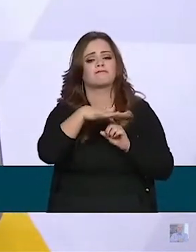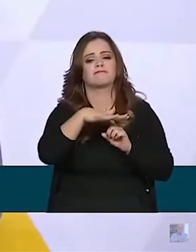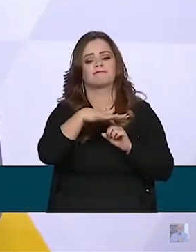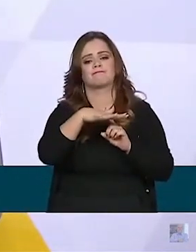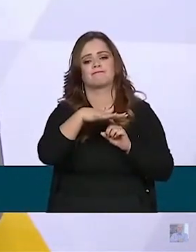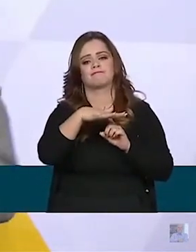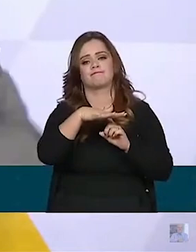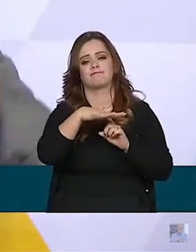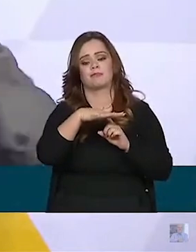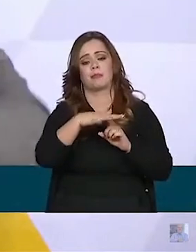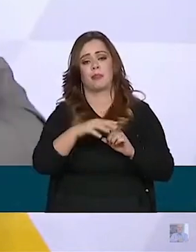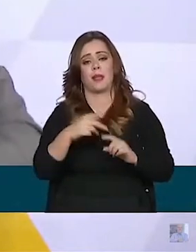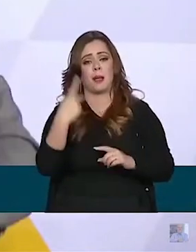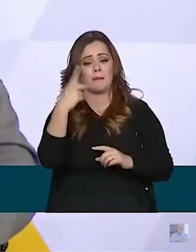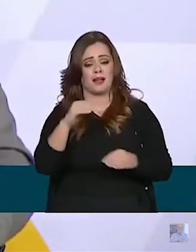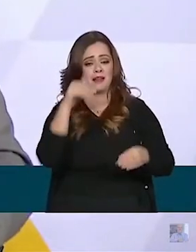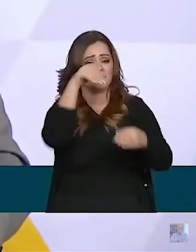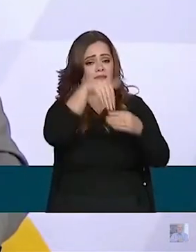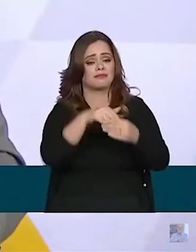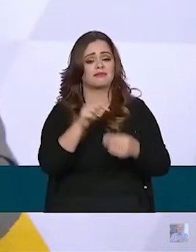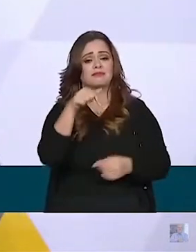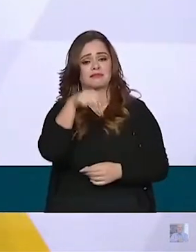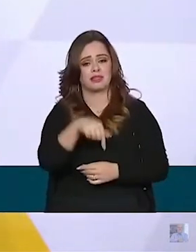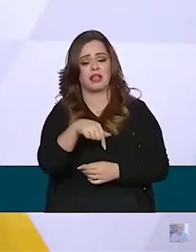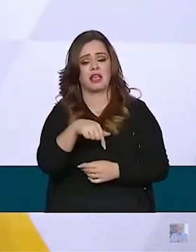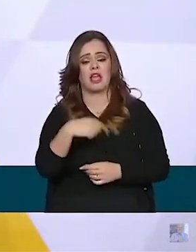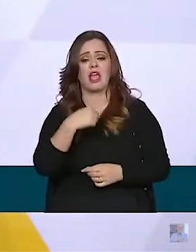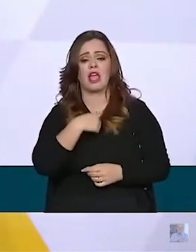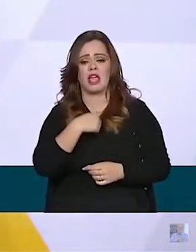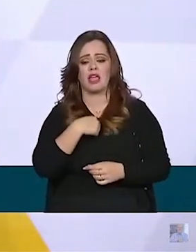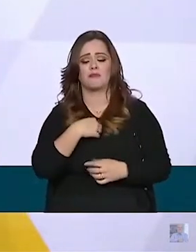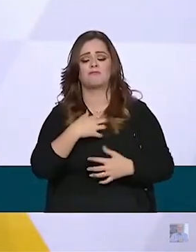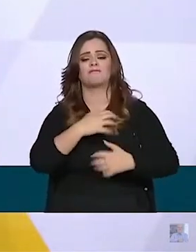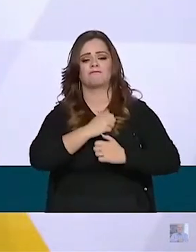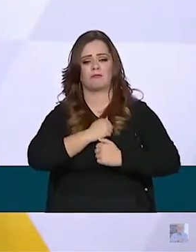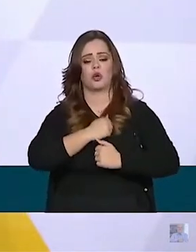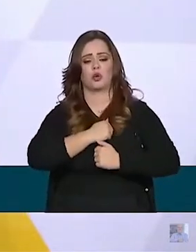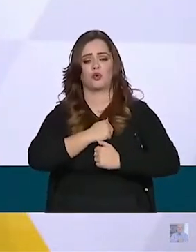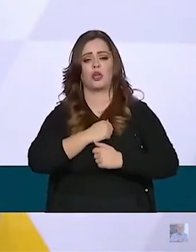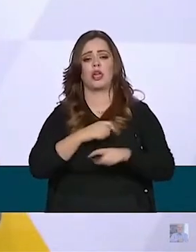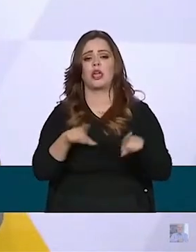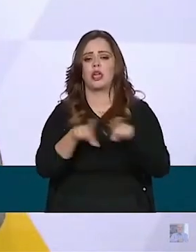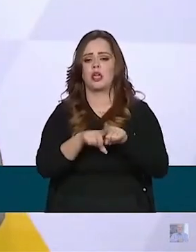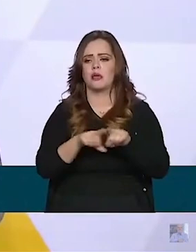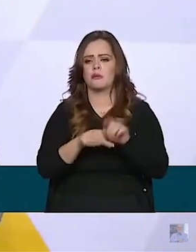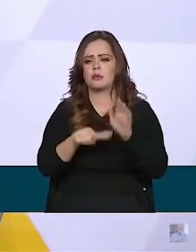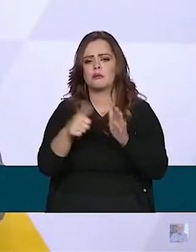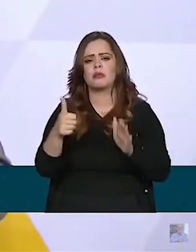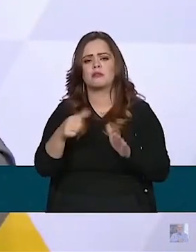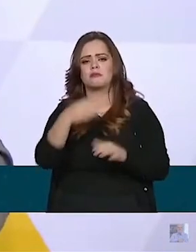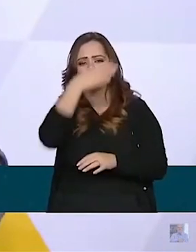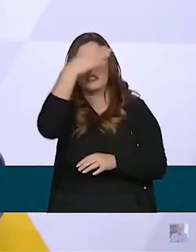brasileira. Para voltar aqui, eu tive que me preparar. Primeiro, esquecer qualquer